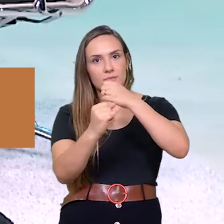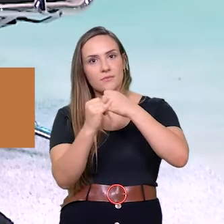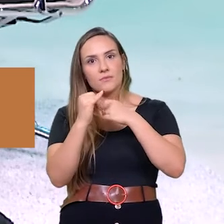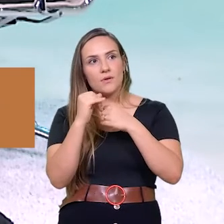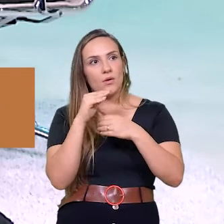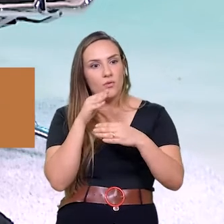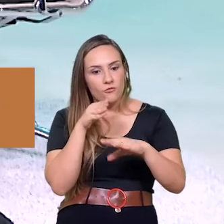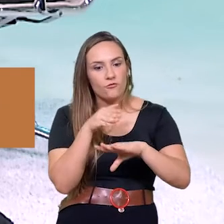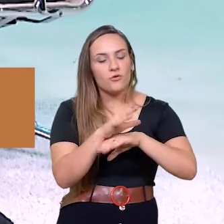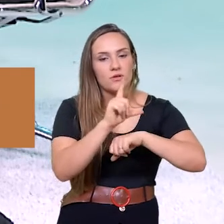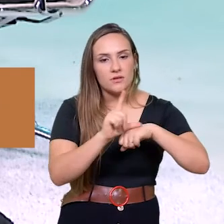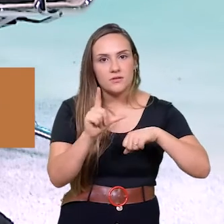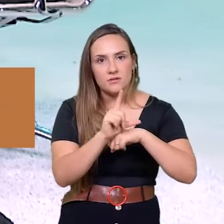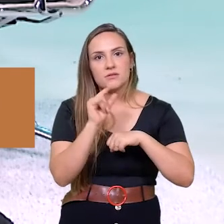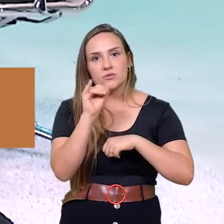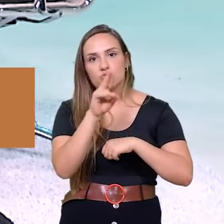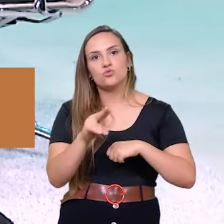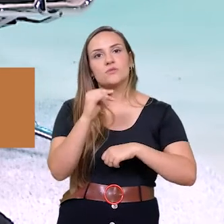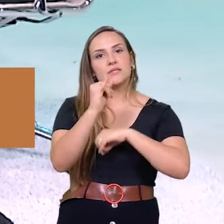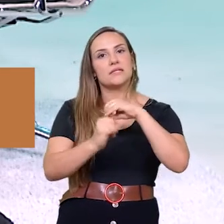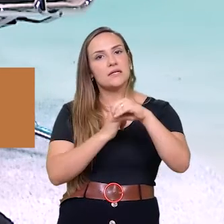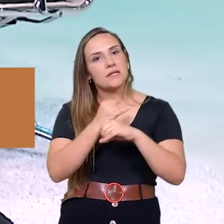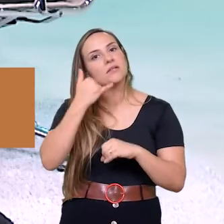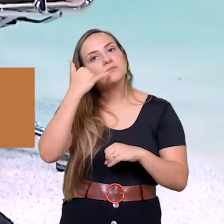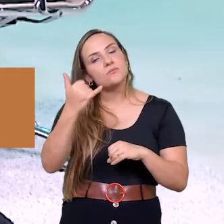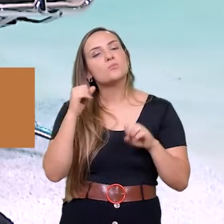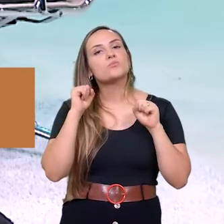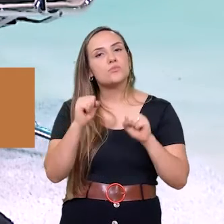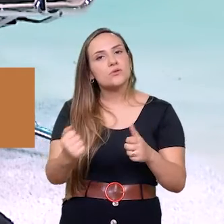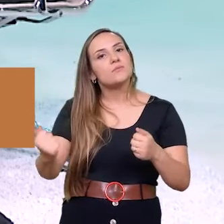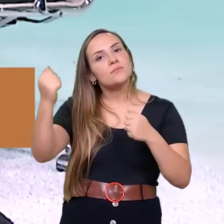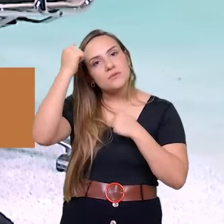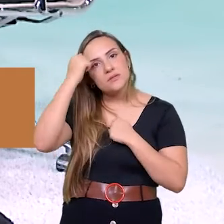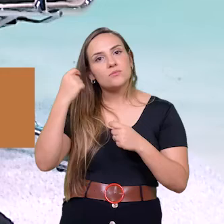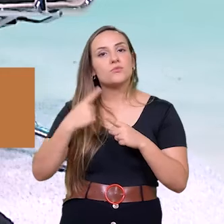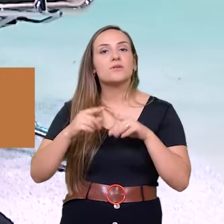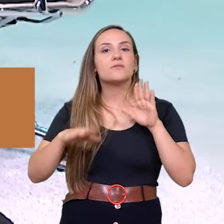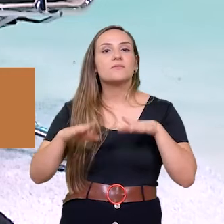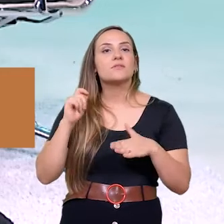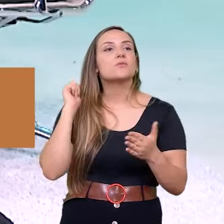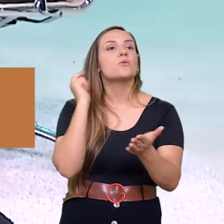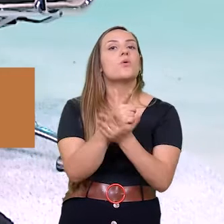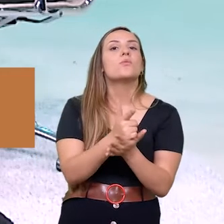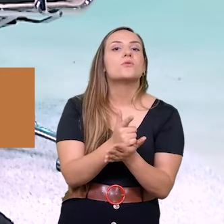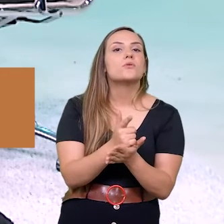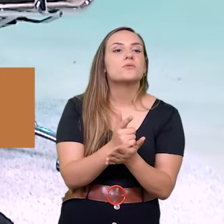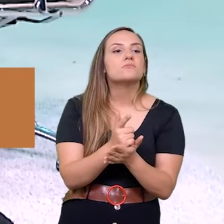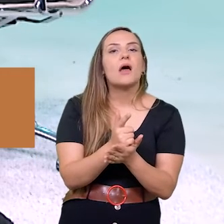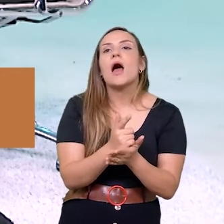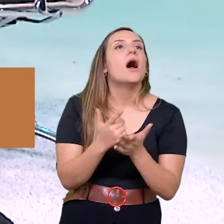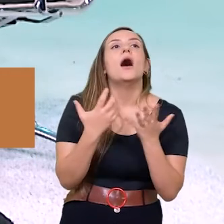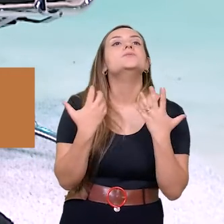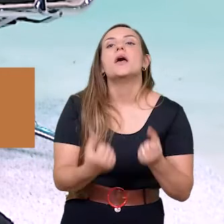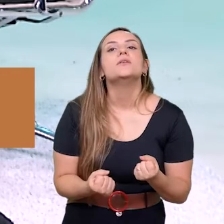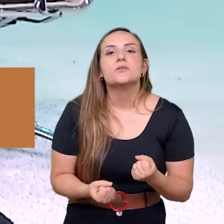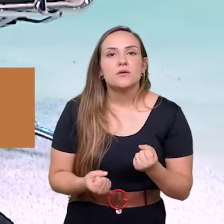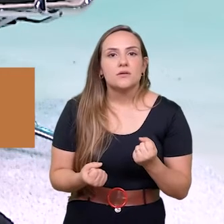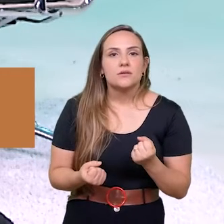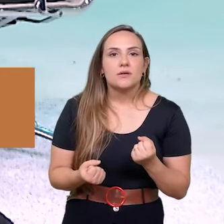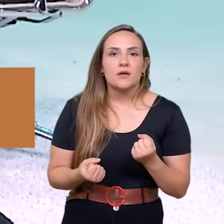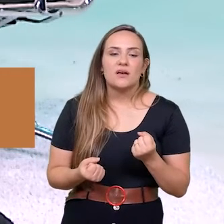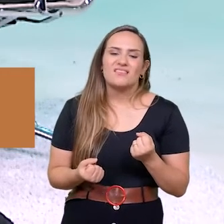uma loja, se você comprou qualquer outro modo, você tem o direito de se arrepender, porque você pode ter comprado por